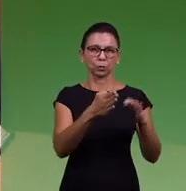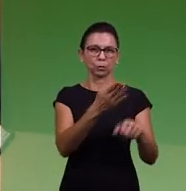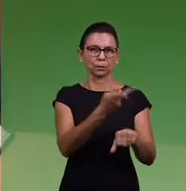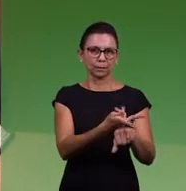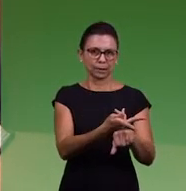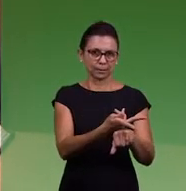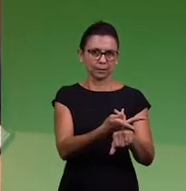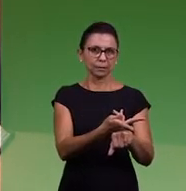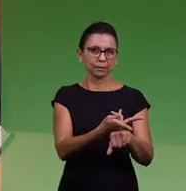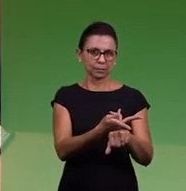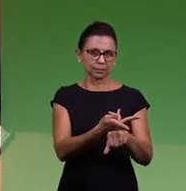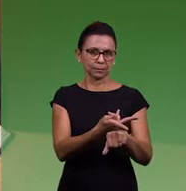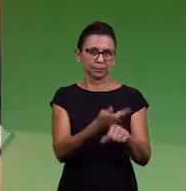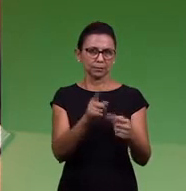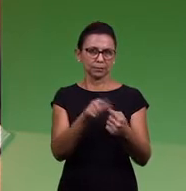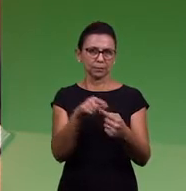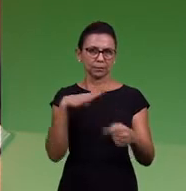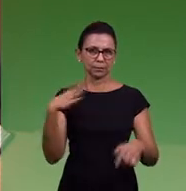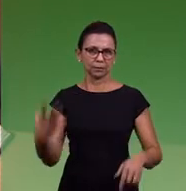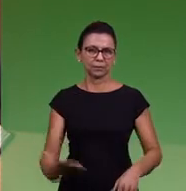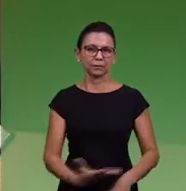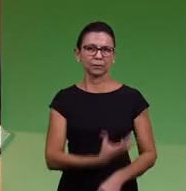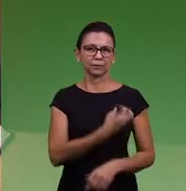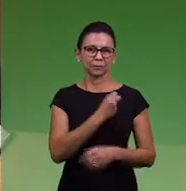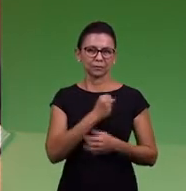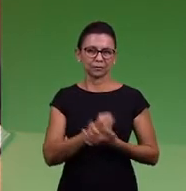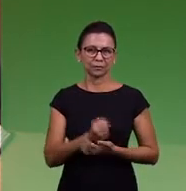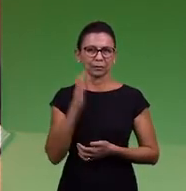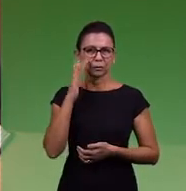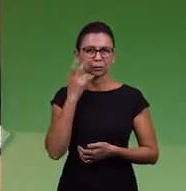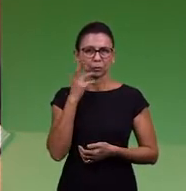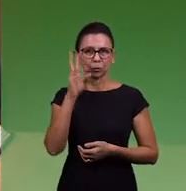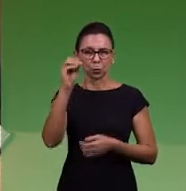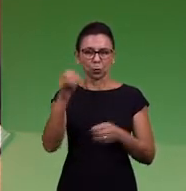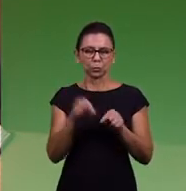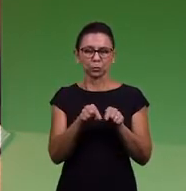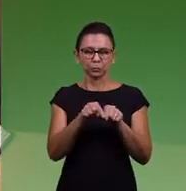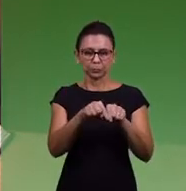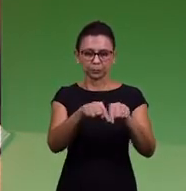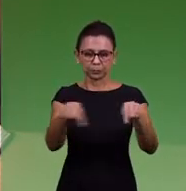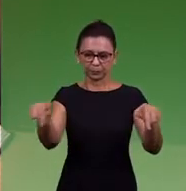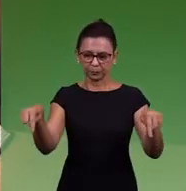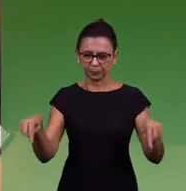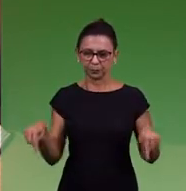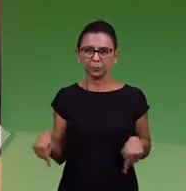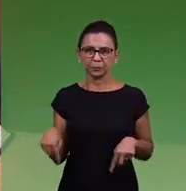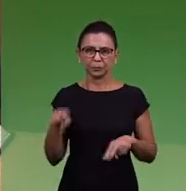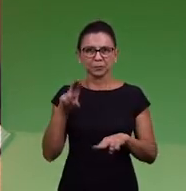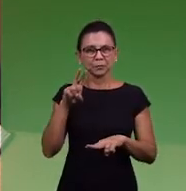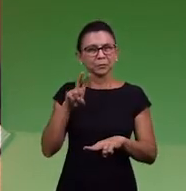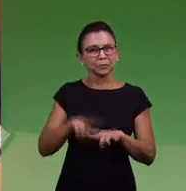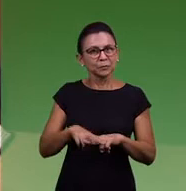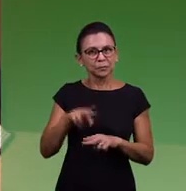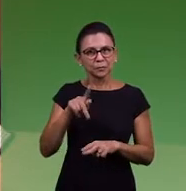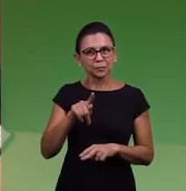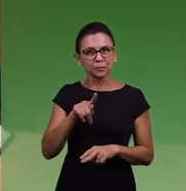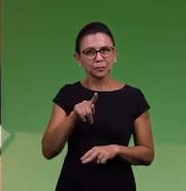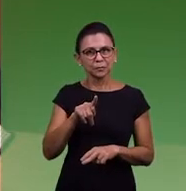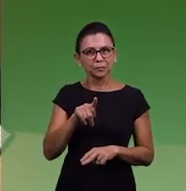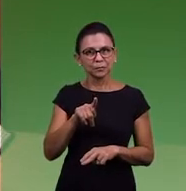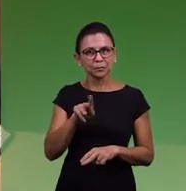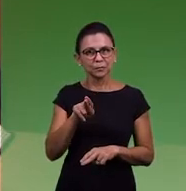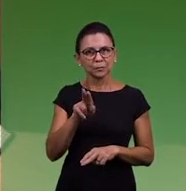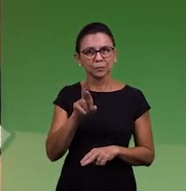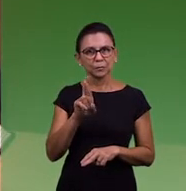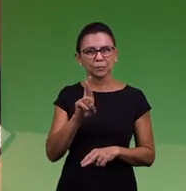é salvação, redenção. O estrado de ouro, ouro é poder, né? E o assento de púrpura, o que é a púrpura?